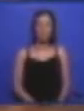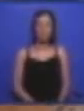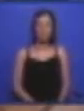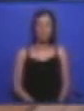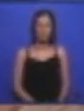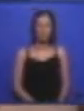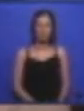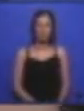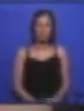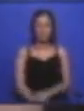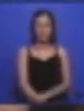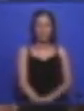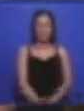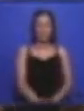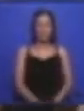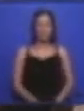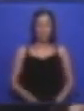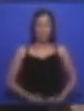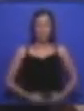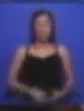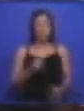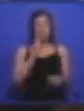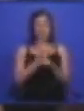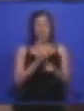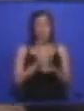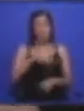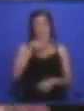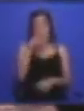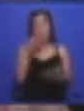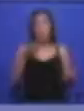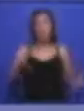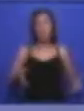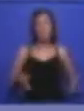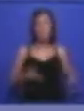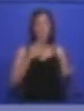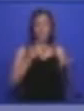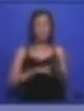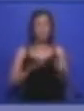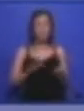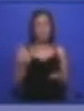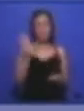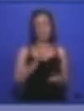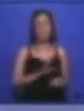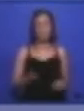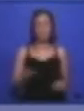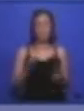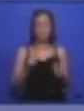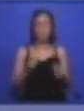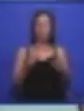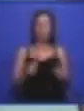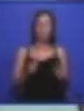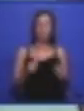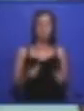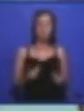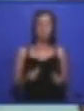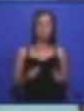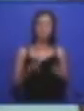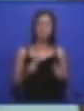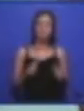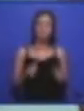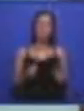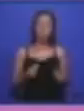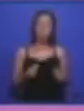É aquilo que eu estava a dizer. É aquilo que eu estava a dizer. Realmente o João foi muito, muito.